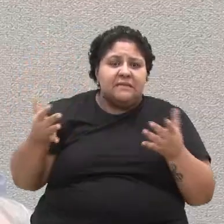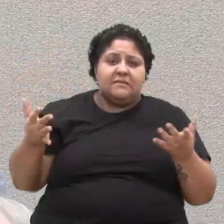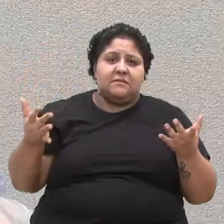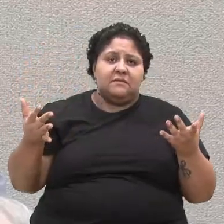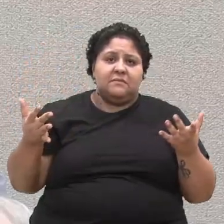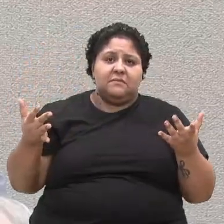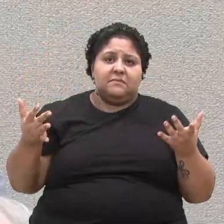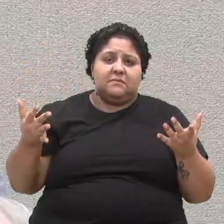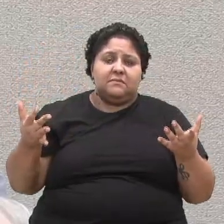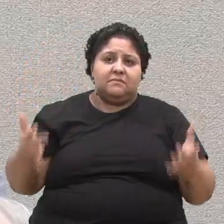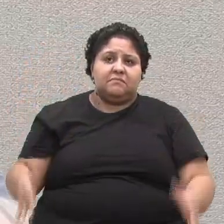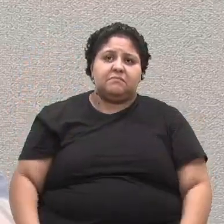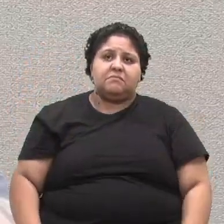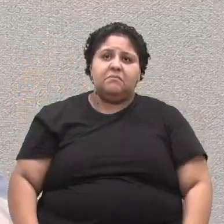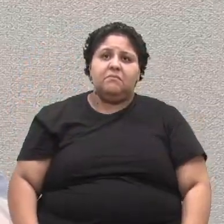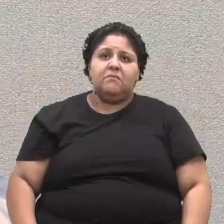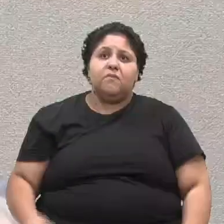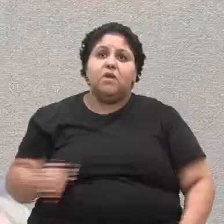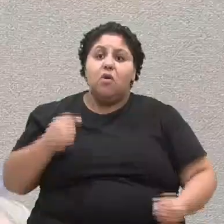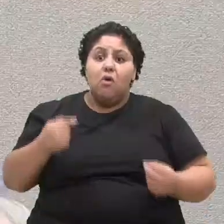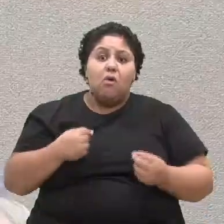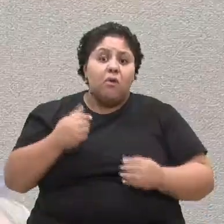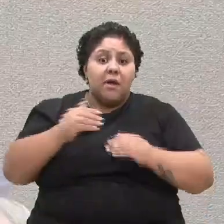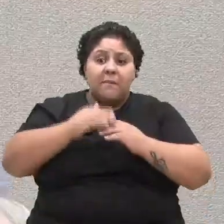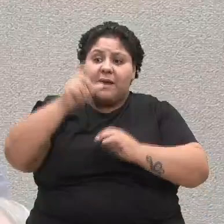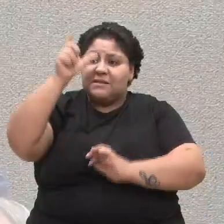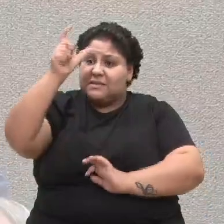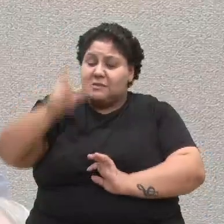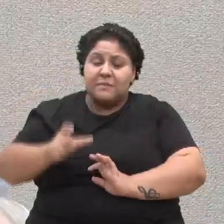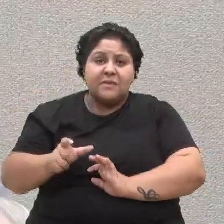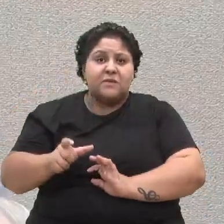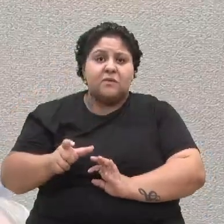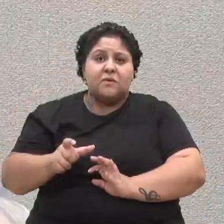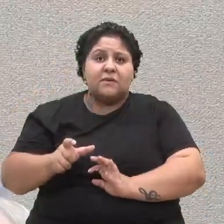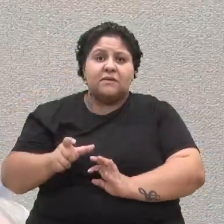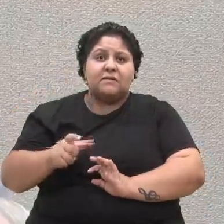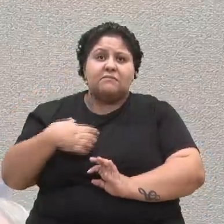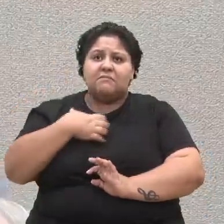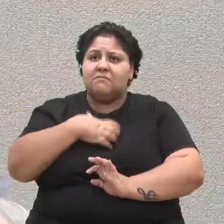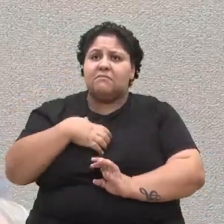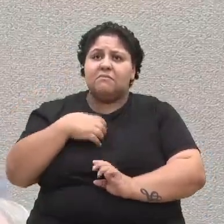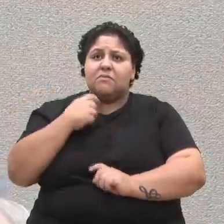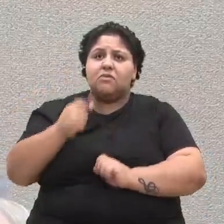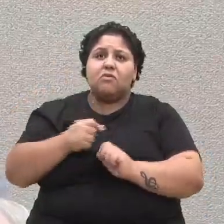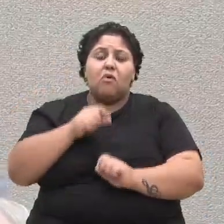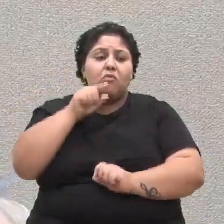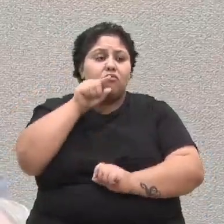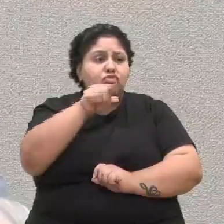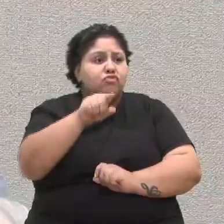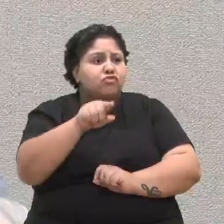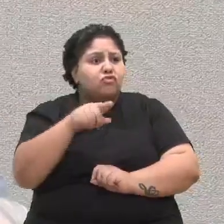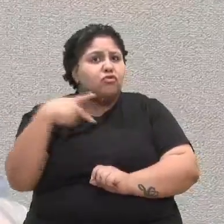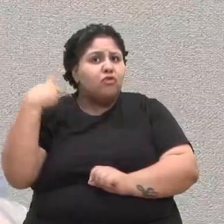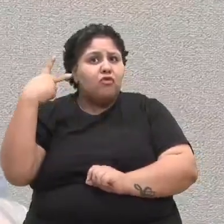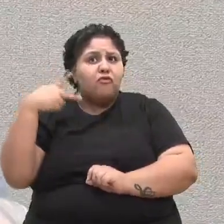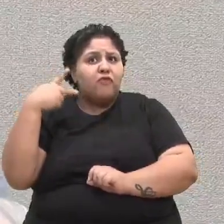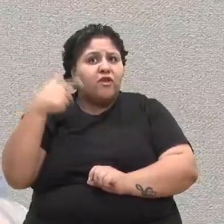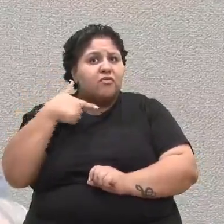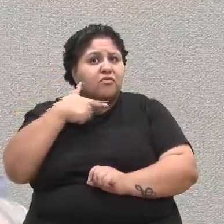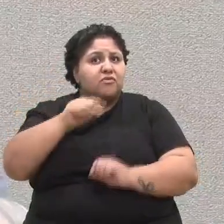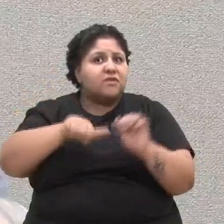simples, assim, é o que mais as pessoas nos cobram. Como é que tu, vereador, não consegue trocar uma lâmpada da tua